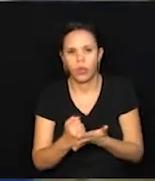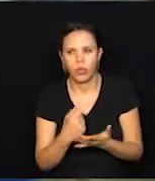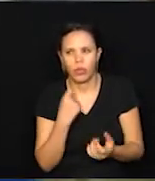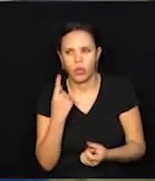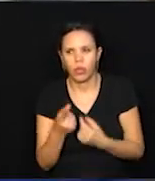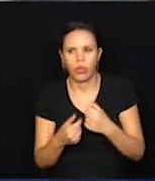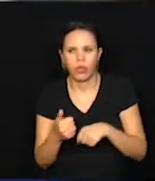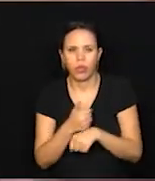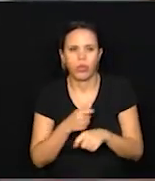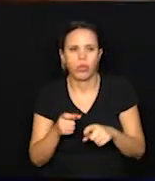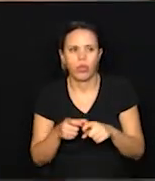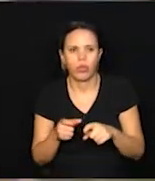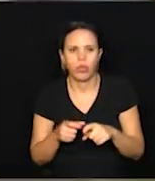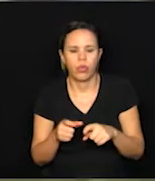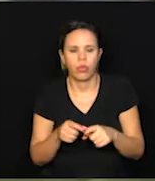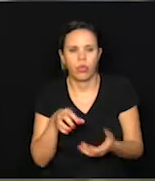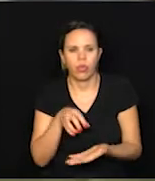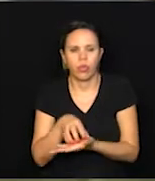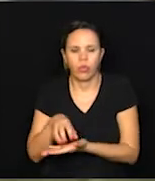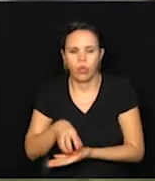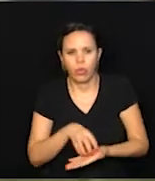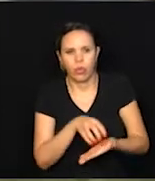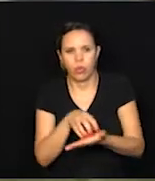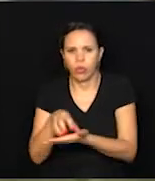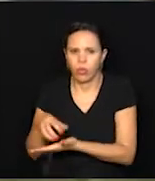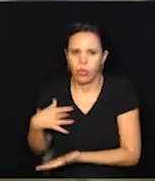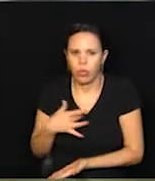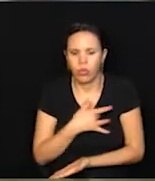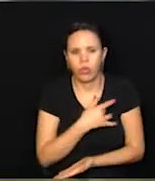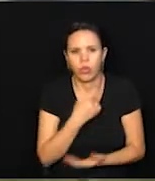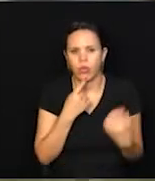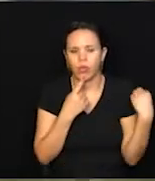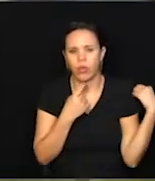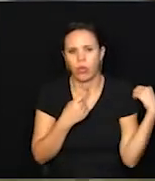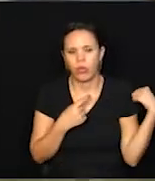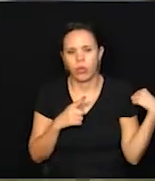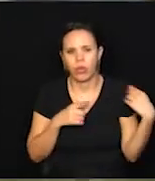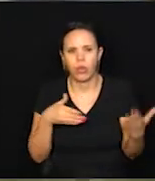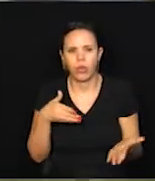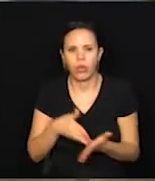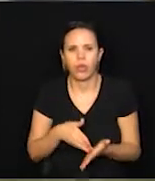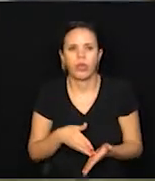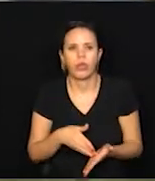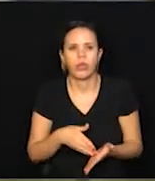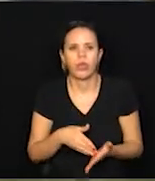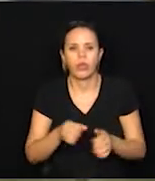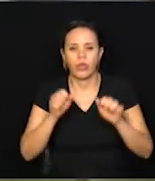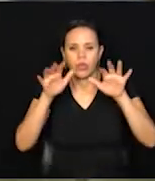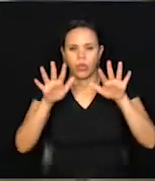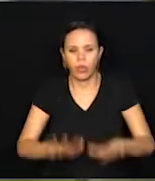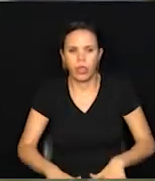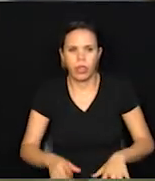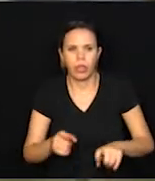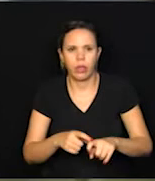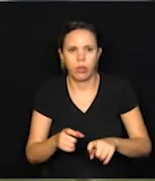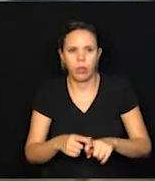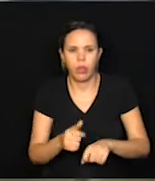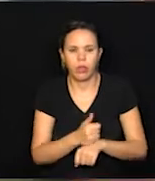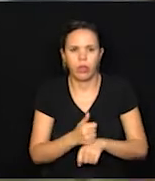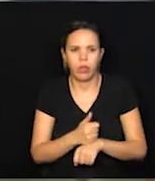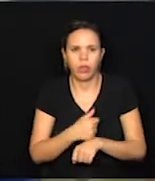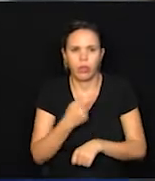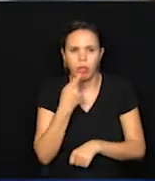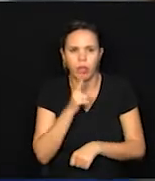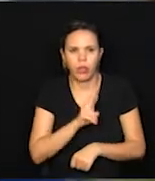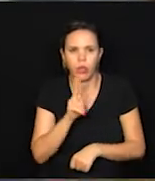médicos, mas nos centros de saúde, Campinas enfrenta uma dificuldade de fixar médico. Eu digo isso porque eu